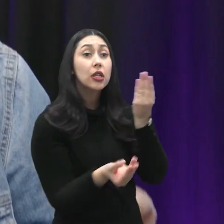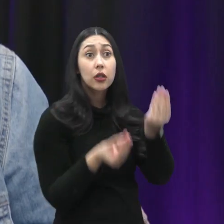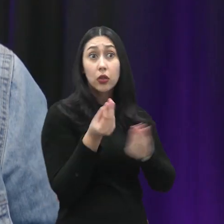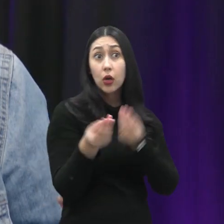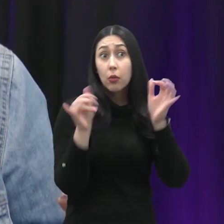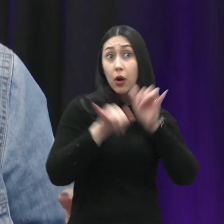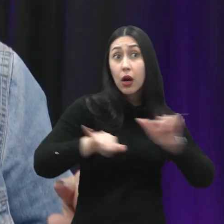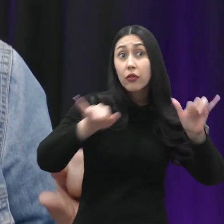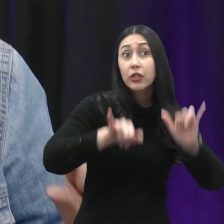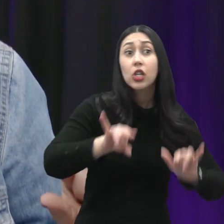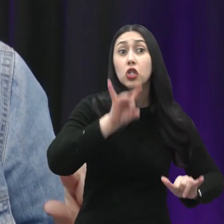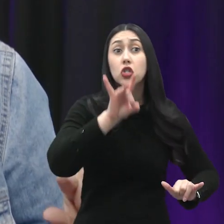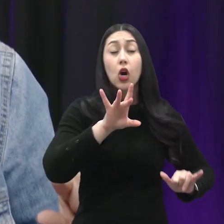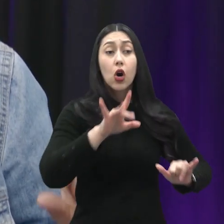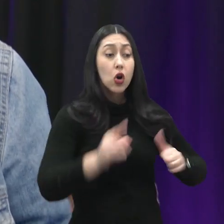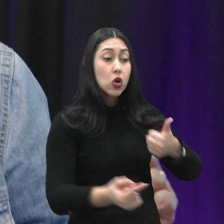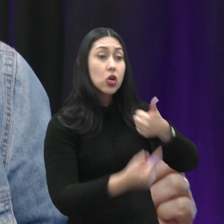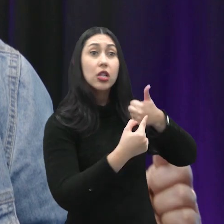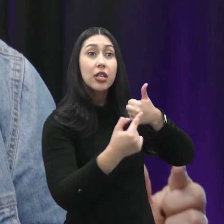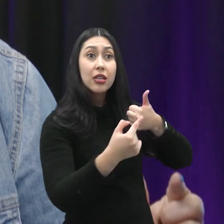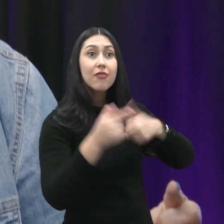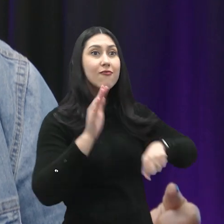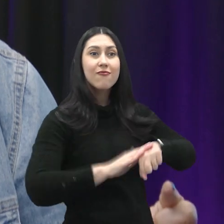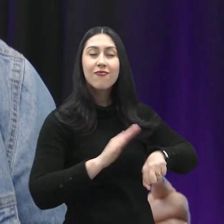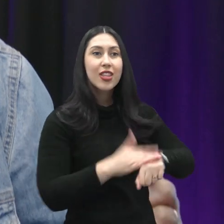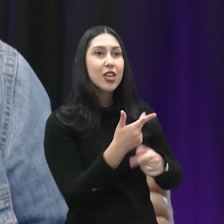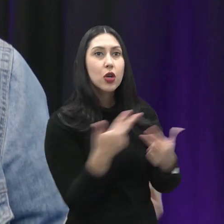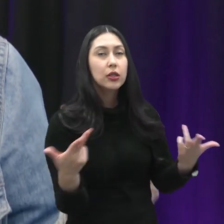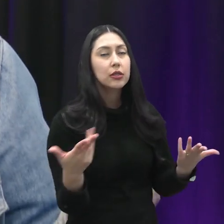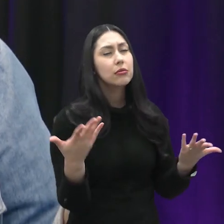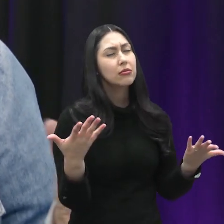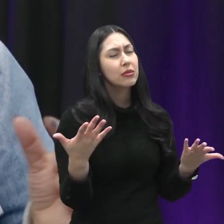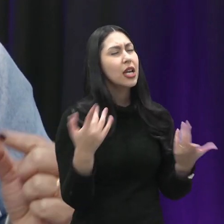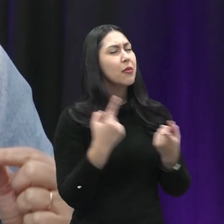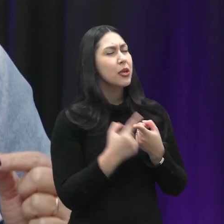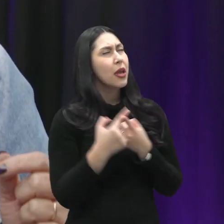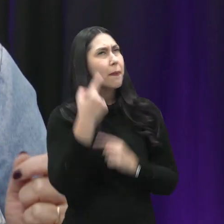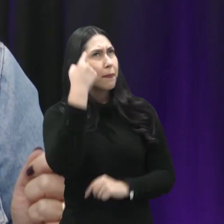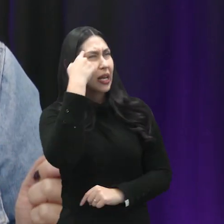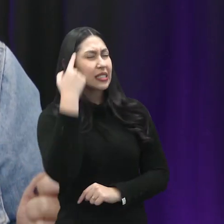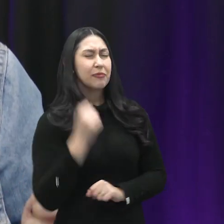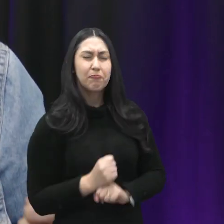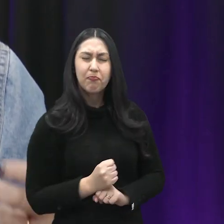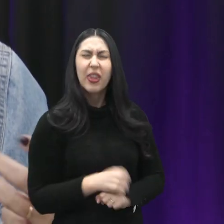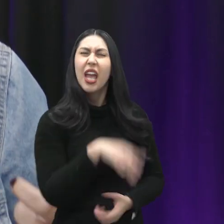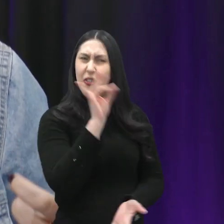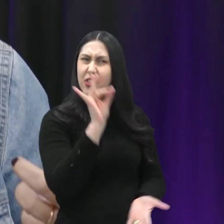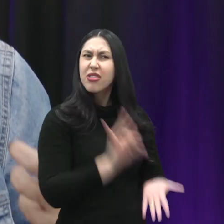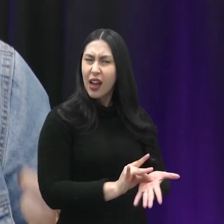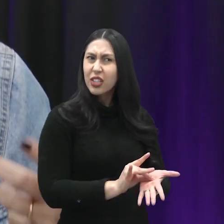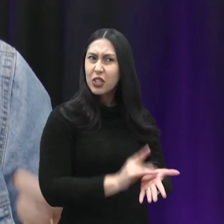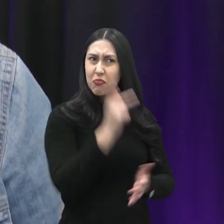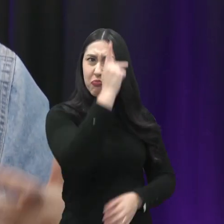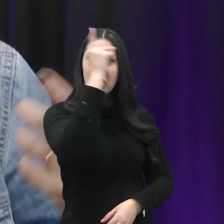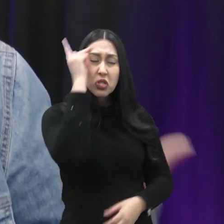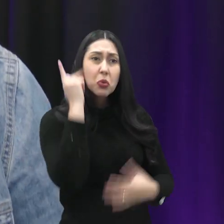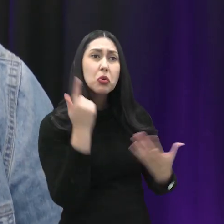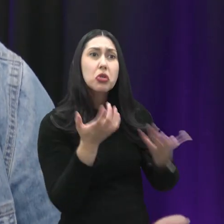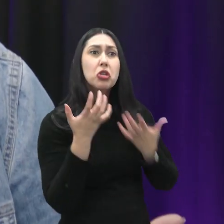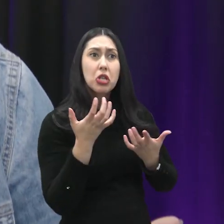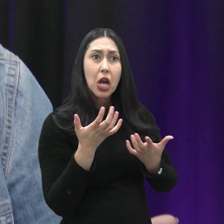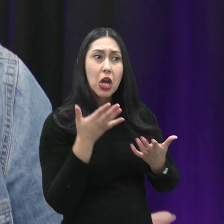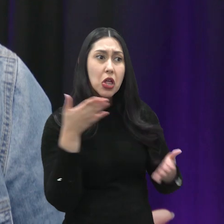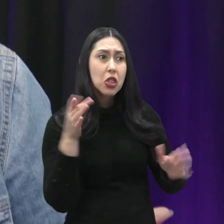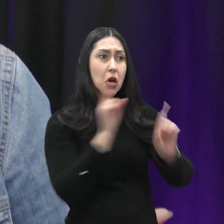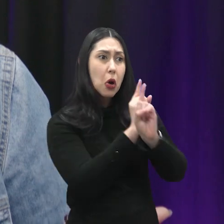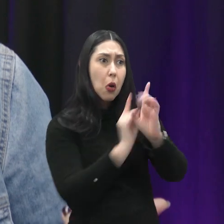pessoas, por um clique, fazem o que estão fazendo. Porque será que é verdade essa história de furar a fila de